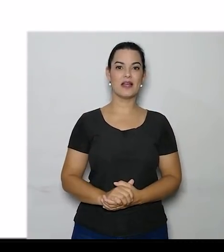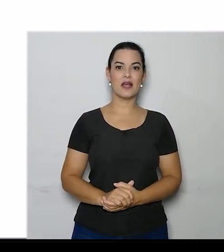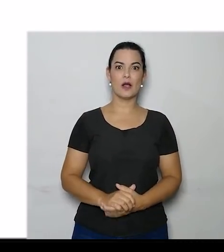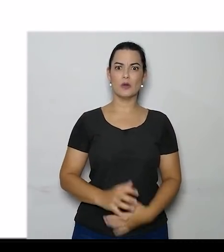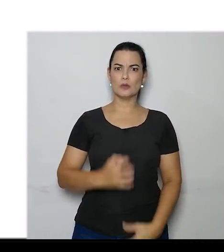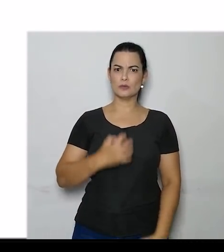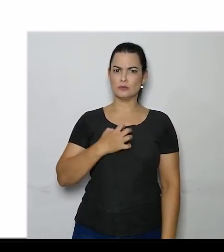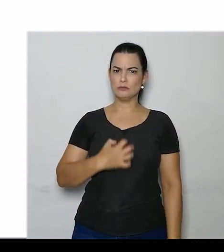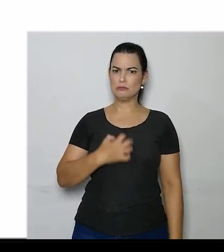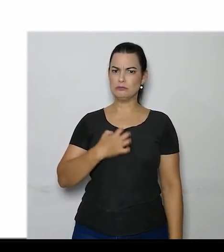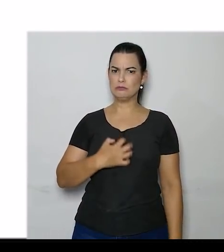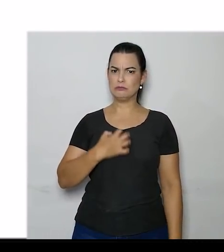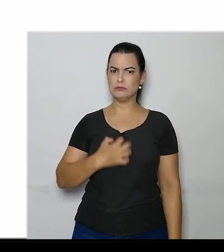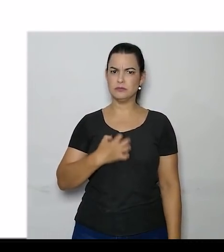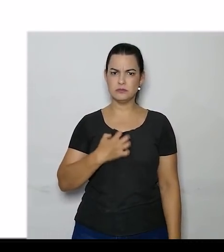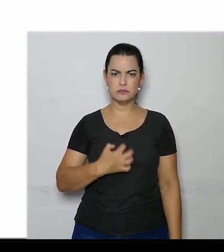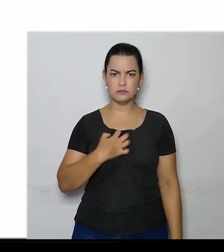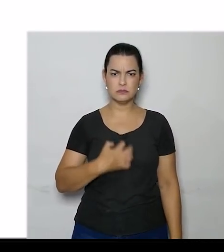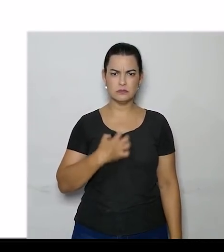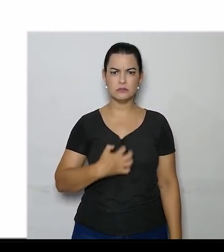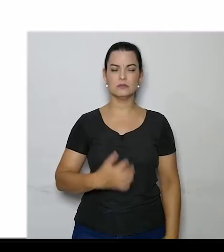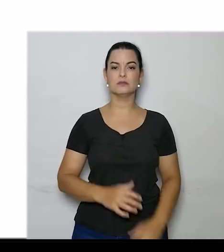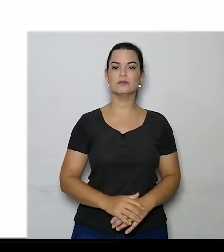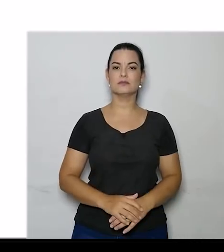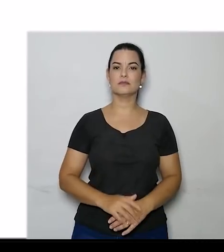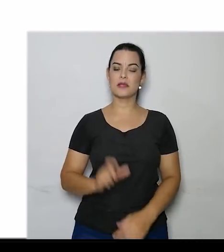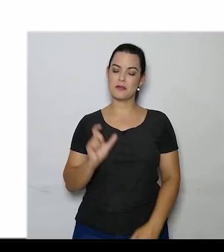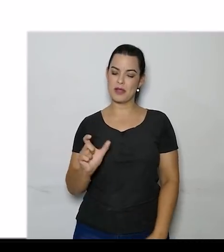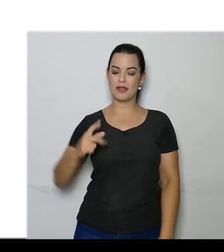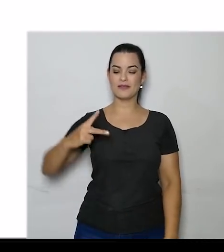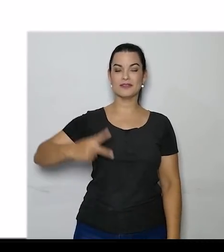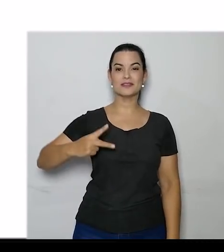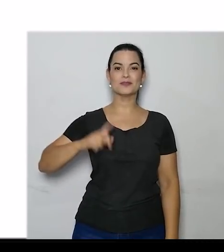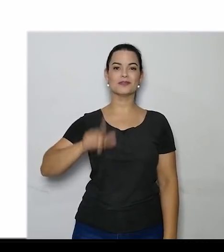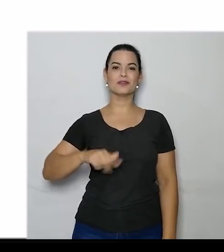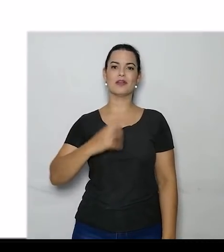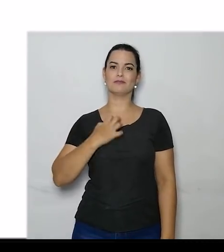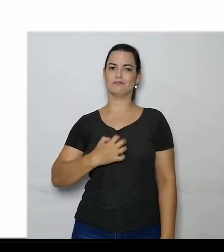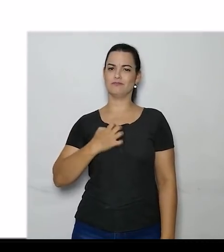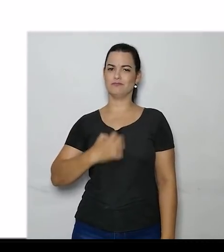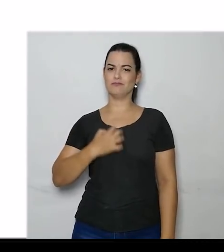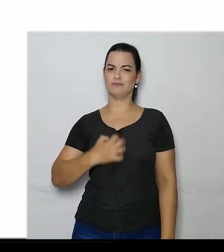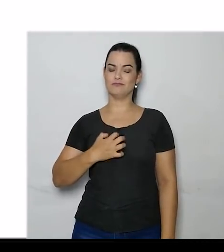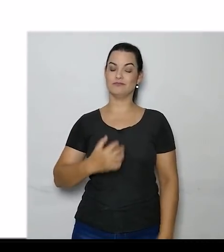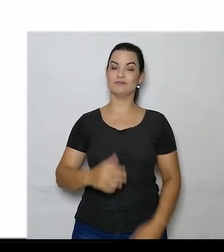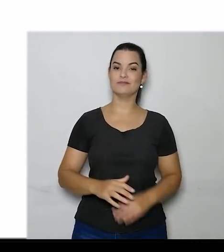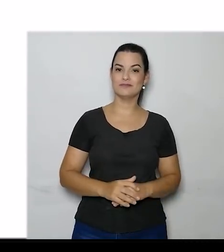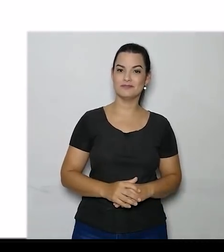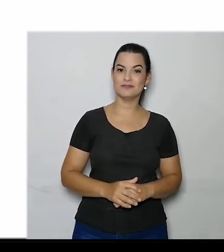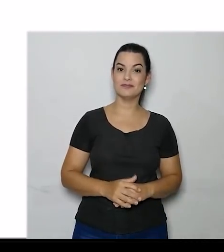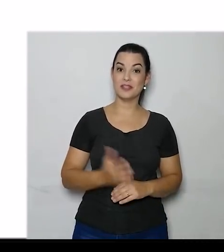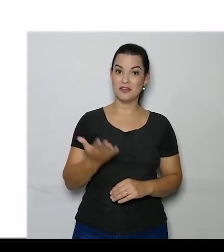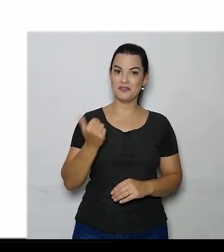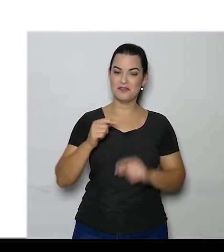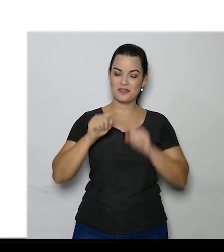raiva. A nossa segunda palavra é raiva. Vamos contar os